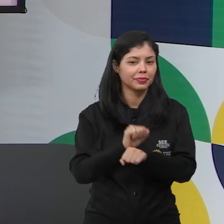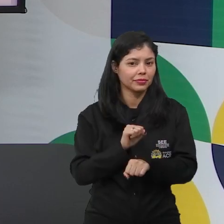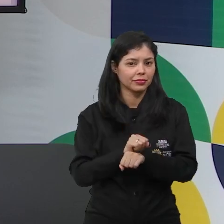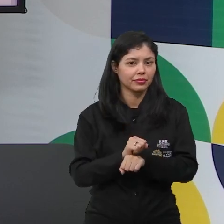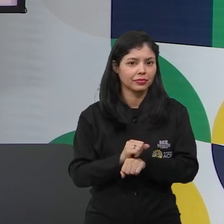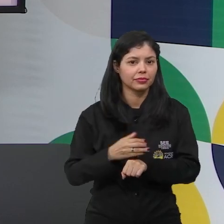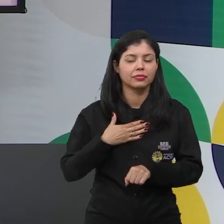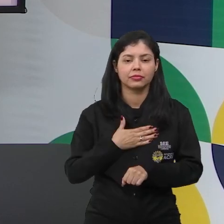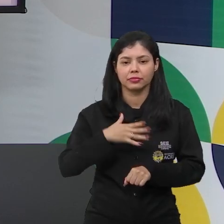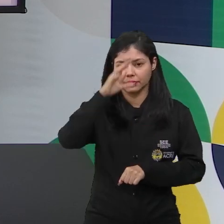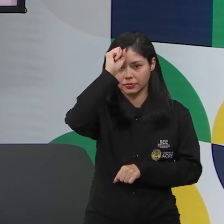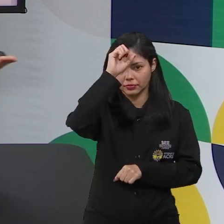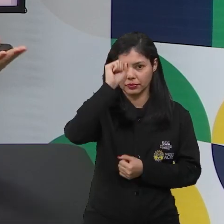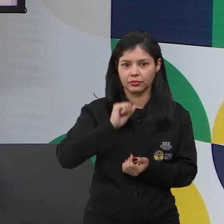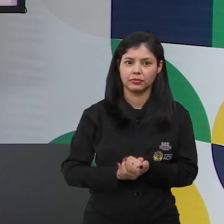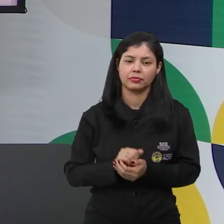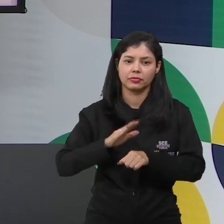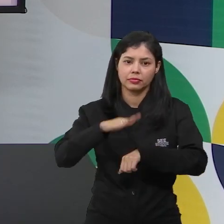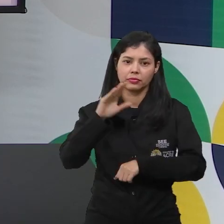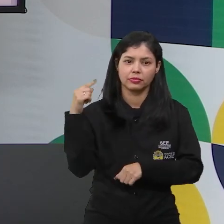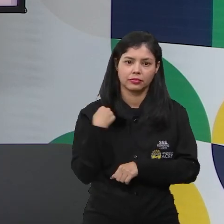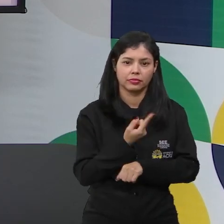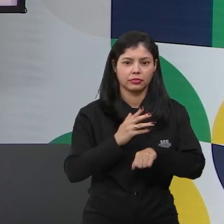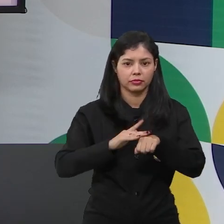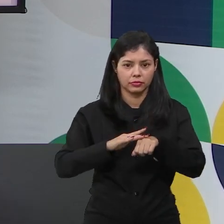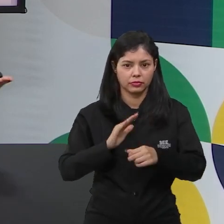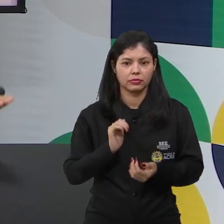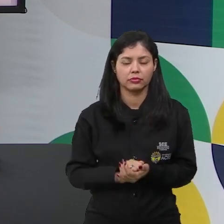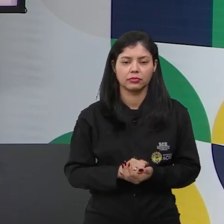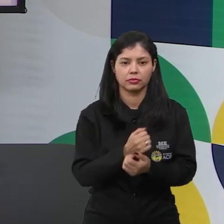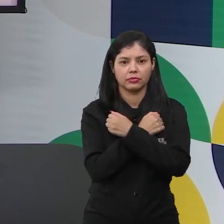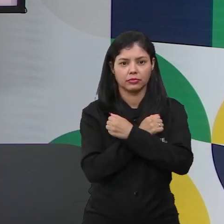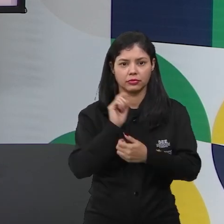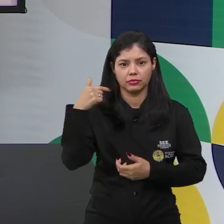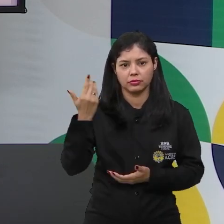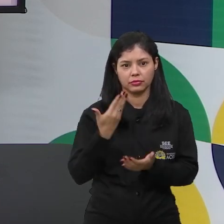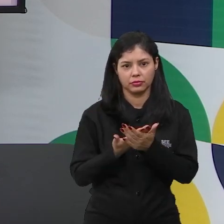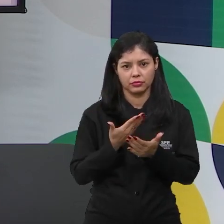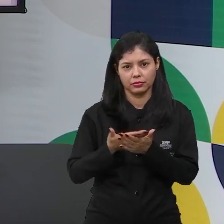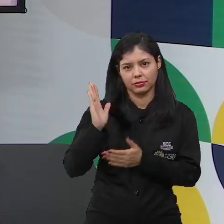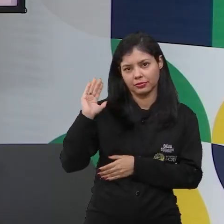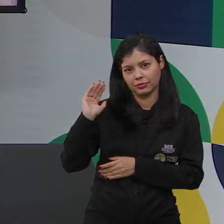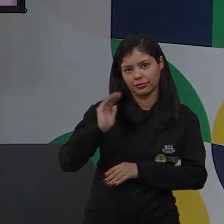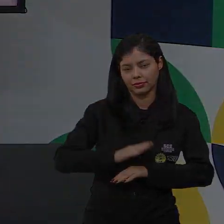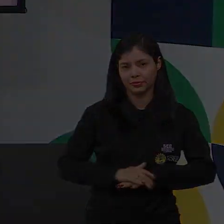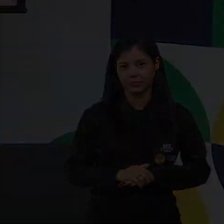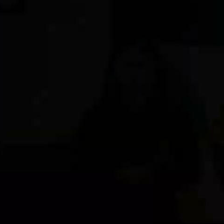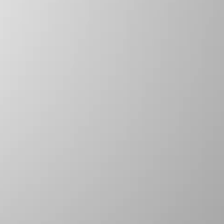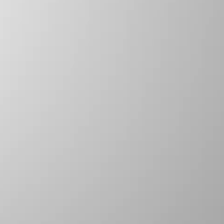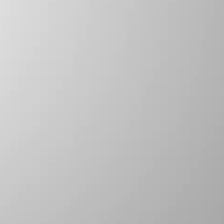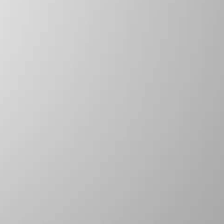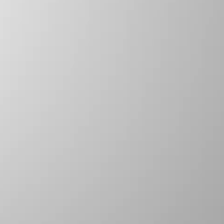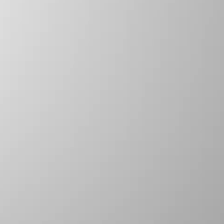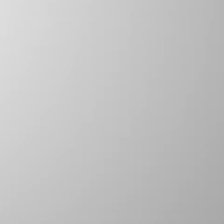tenham aprendido um pouco mais sobre essas doenças. Um abraço e até a próxima!